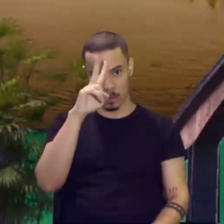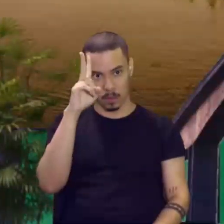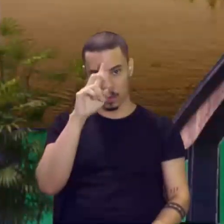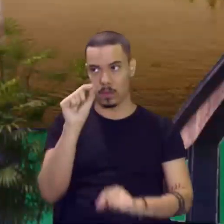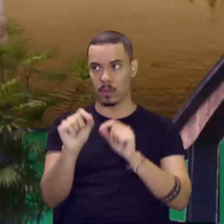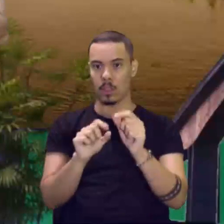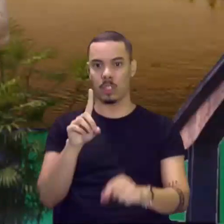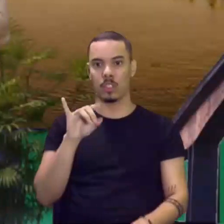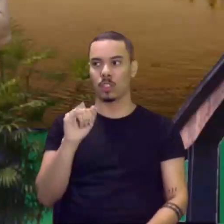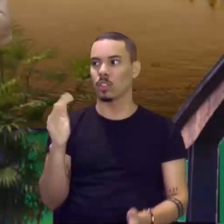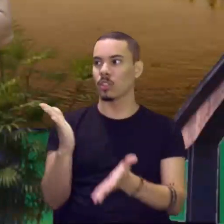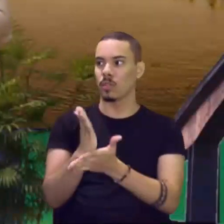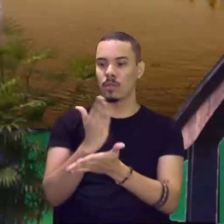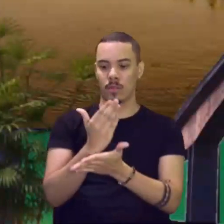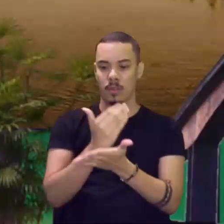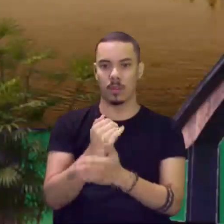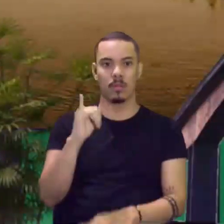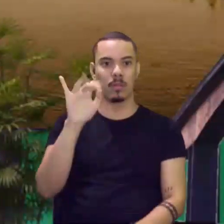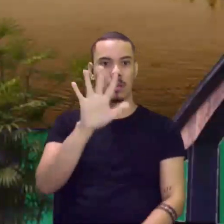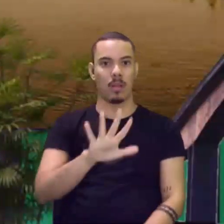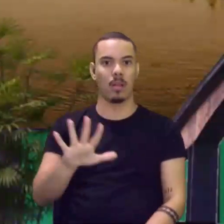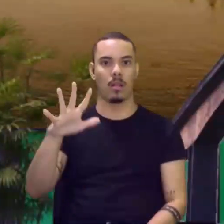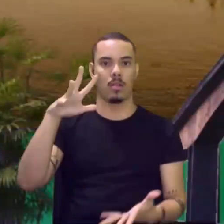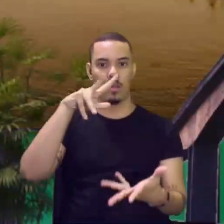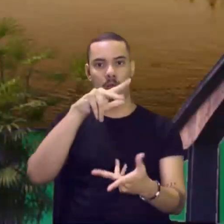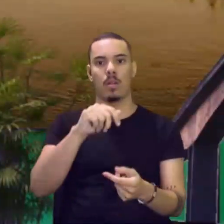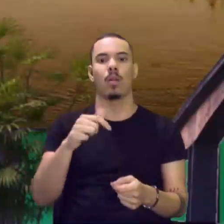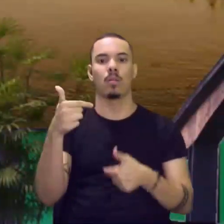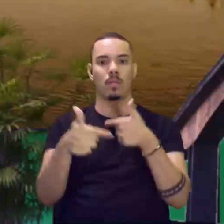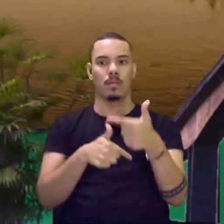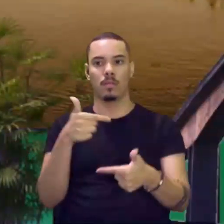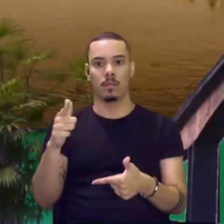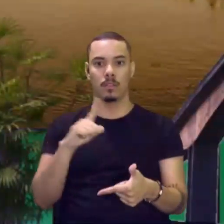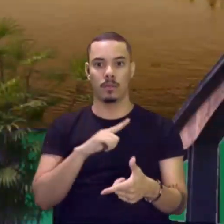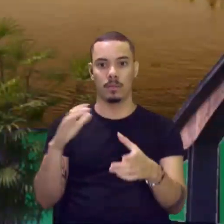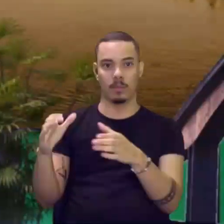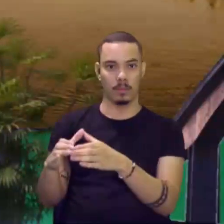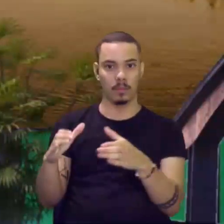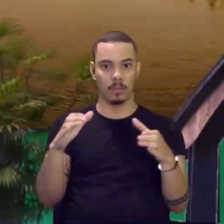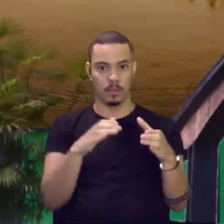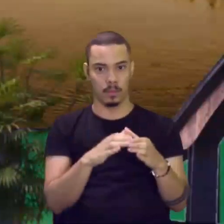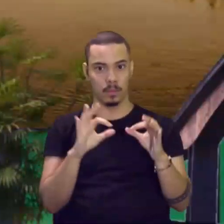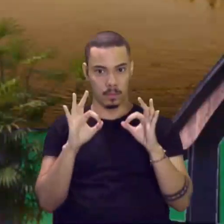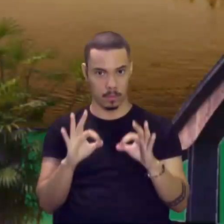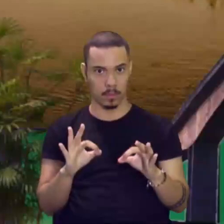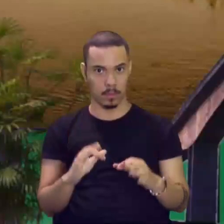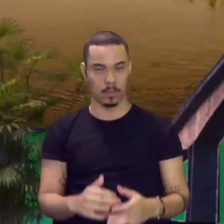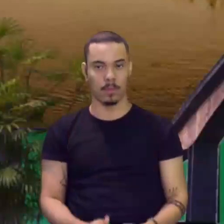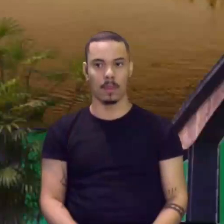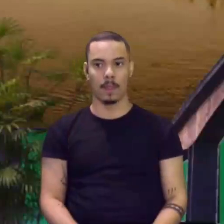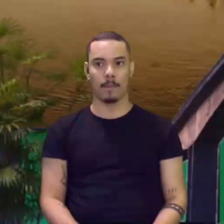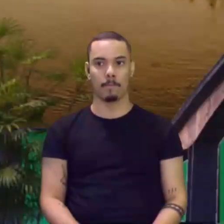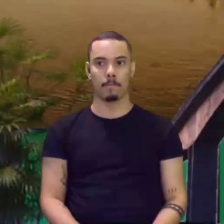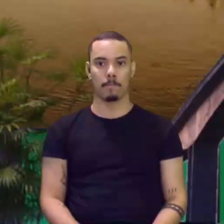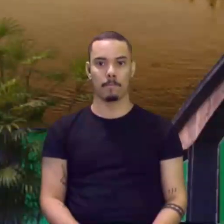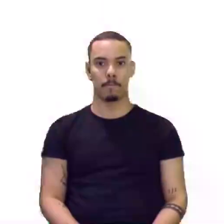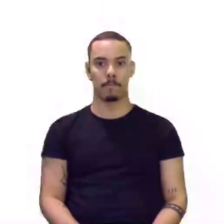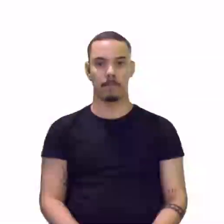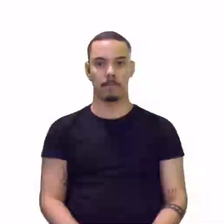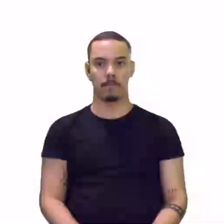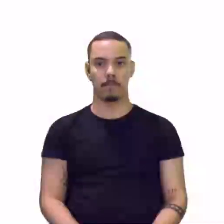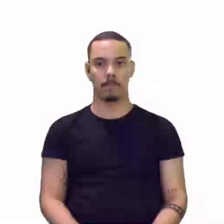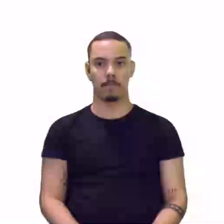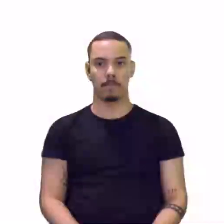Divisão Internacional do Trabalho, que tinha uma outra relação, colônias e metrópoles. Perfeito. Vamos lá?